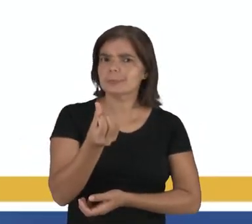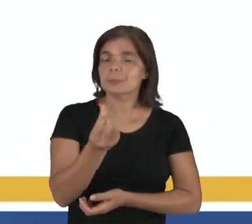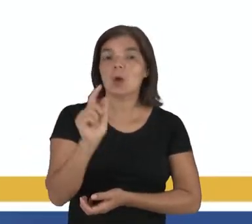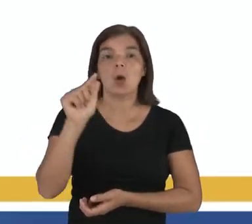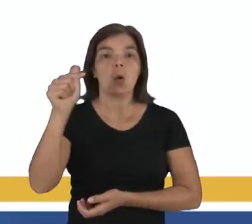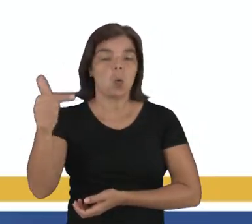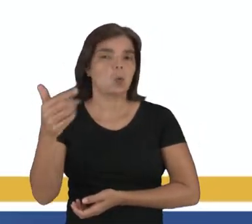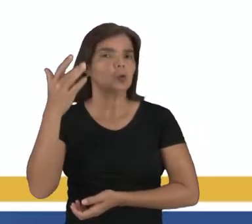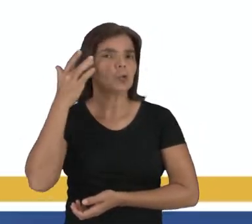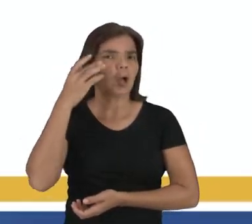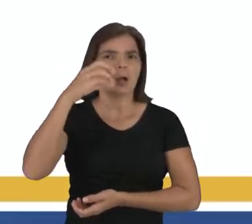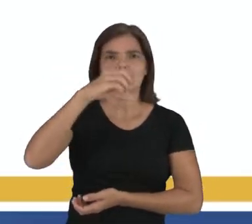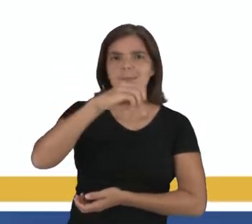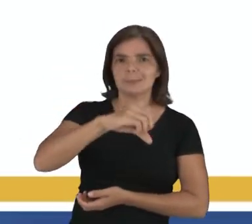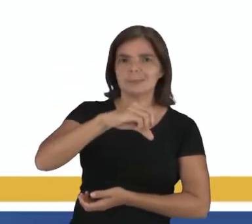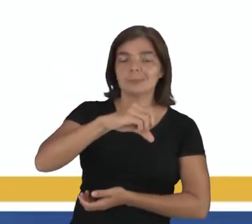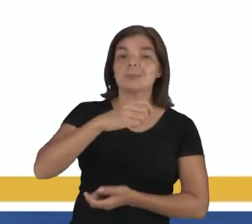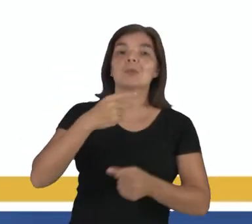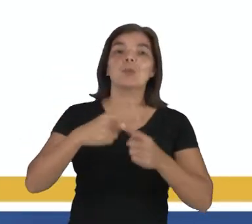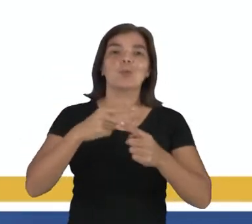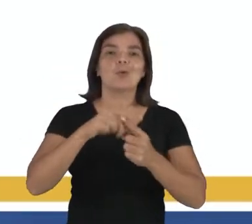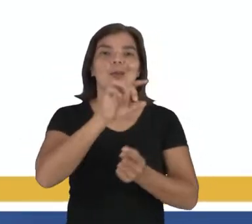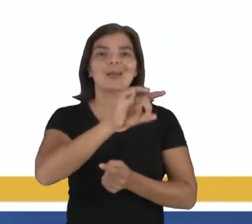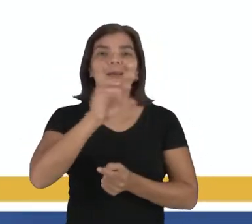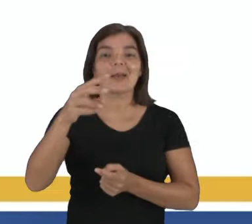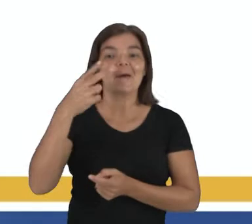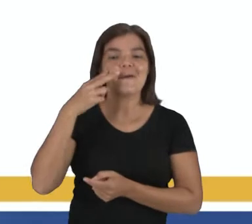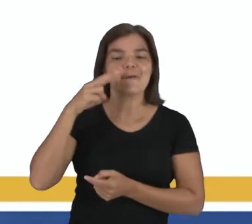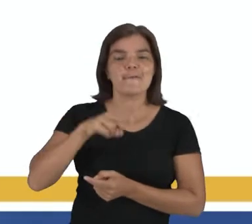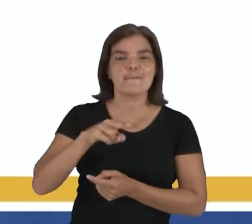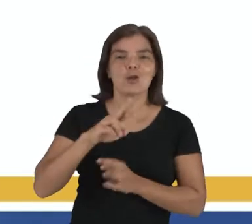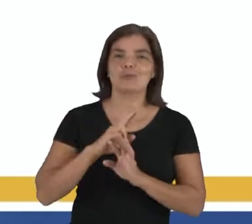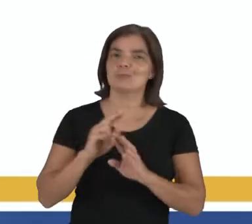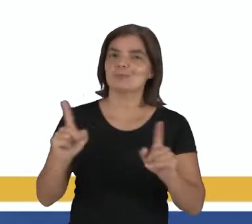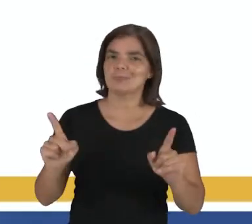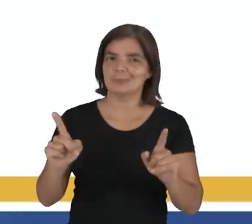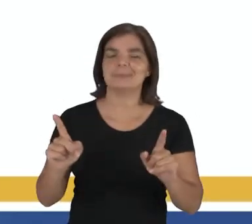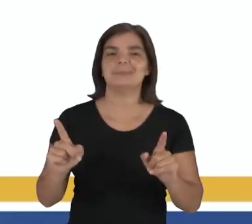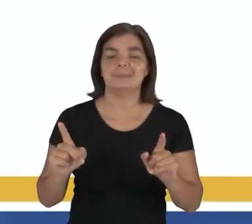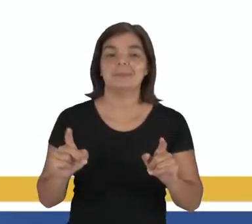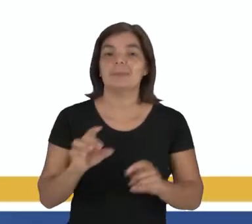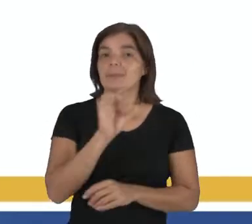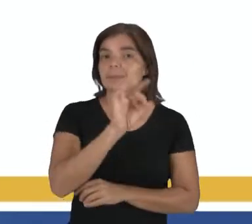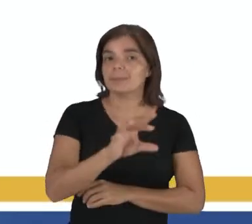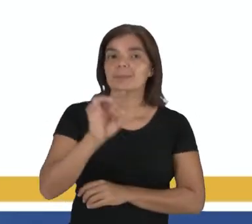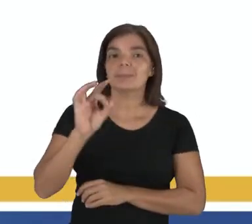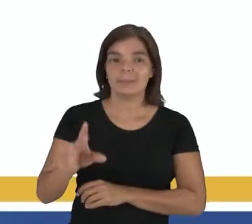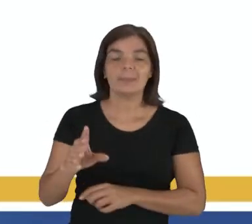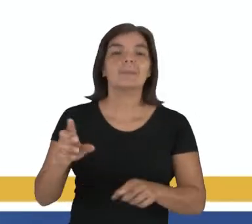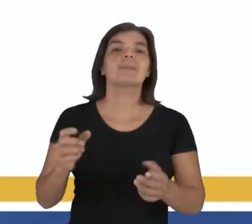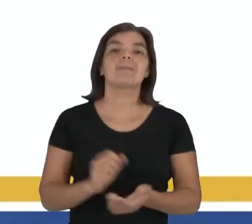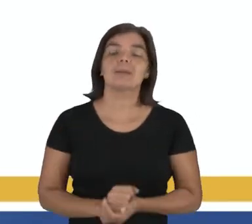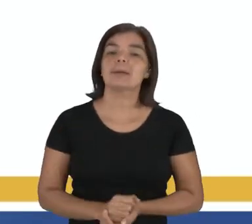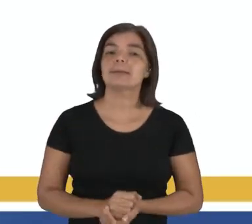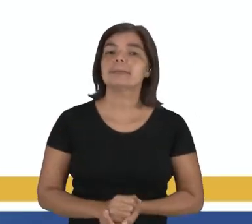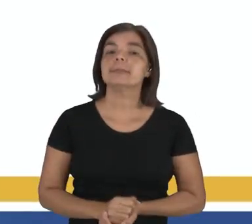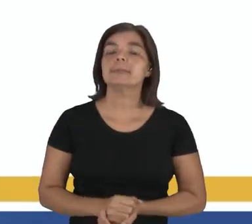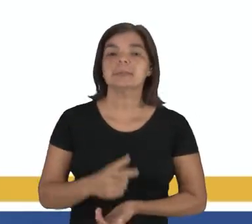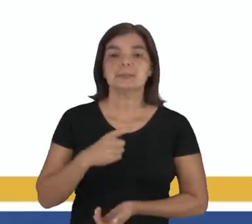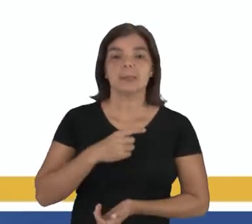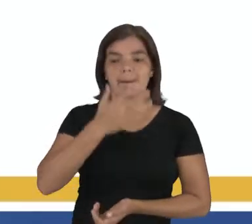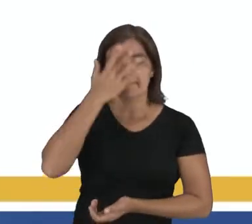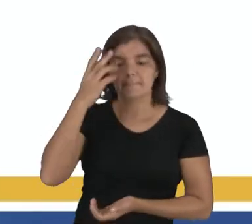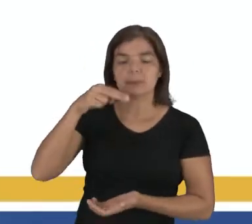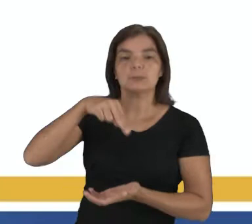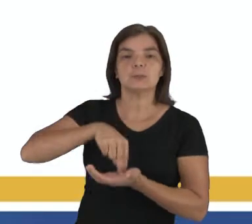Outra personagem fala que é o número 9, porque cada uma está vendo de um ângulo diferente. Cada uma